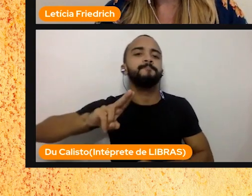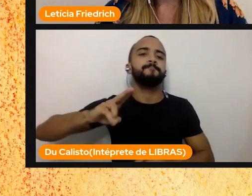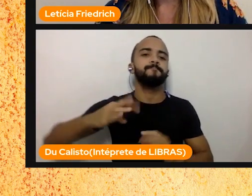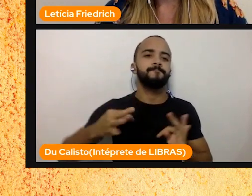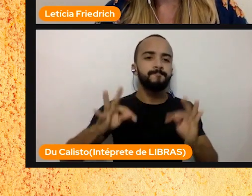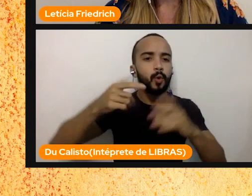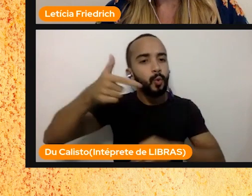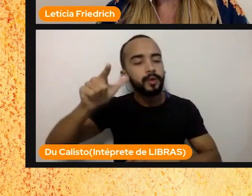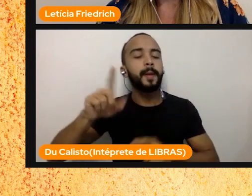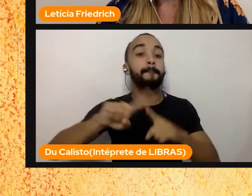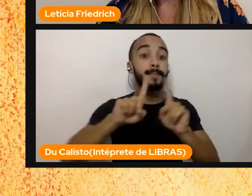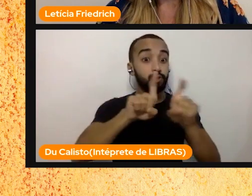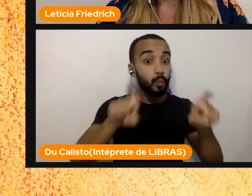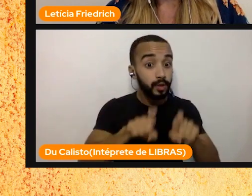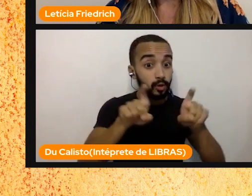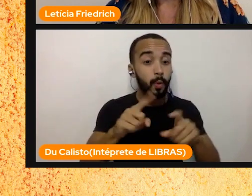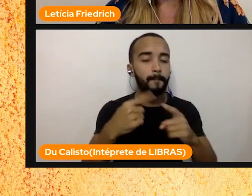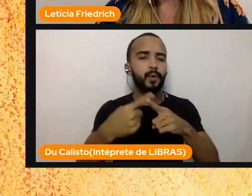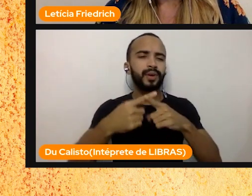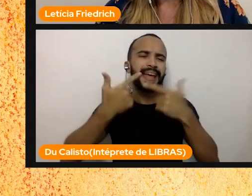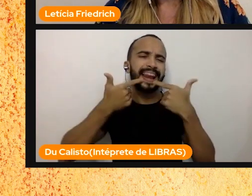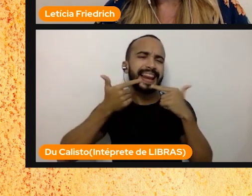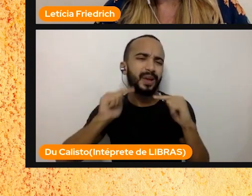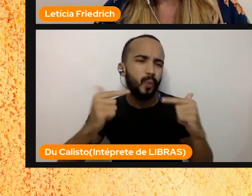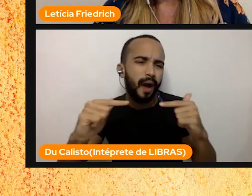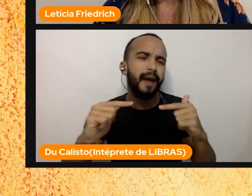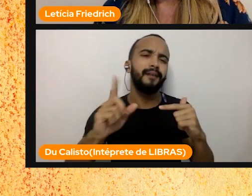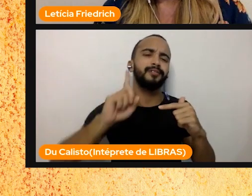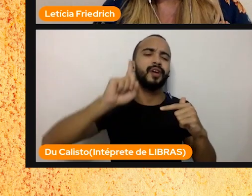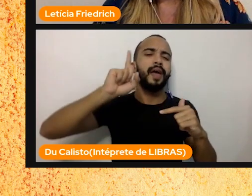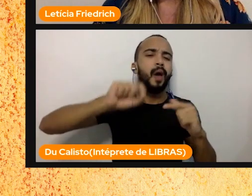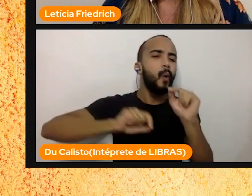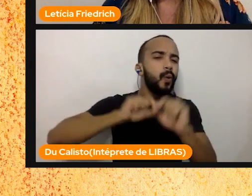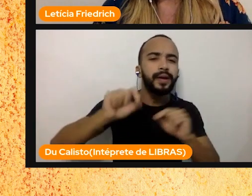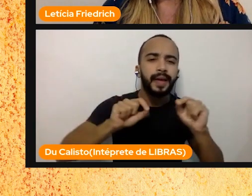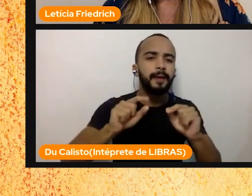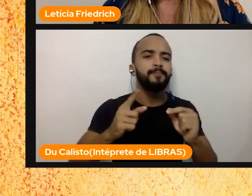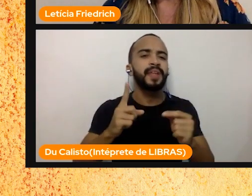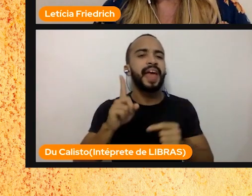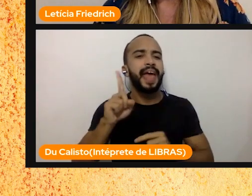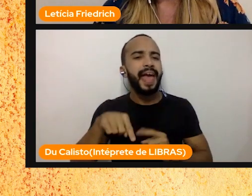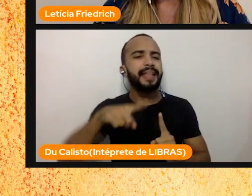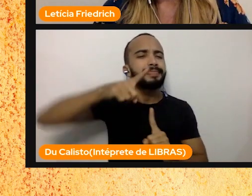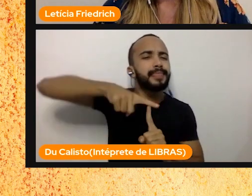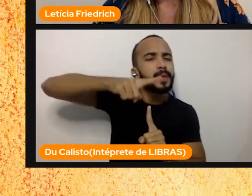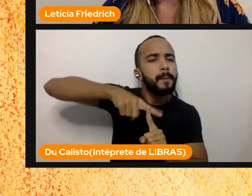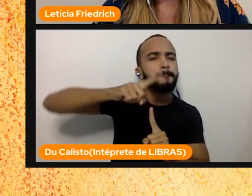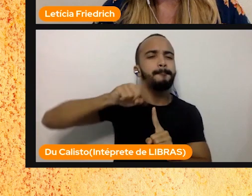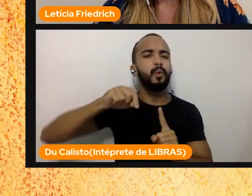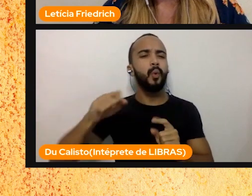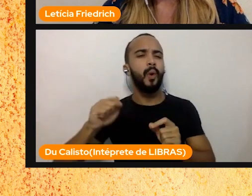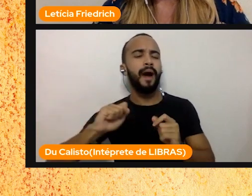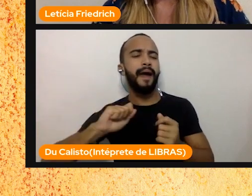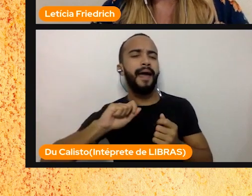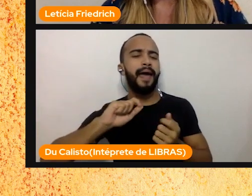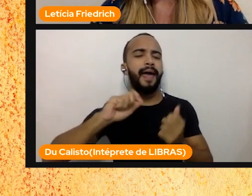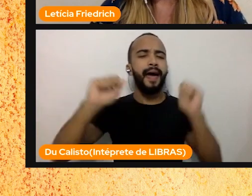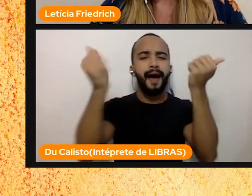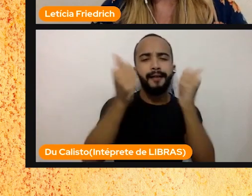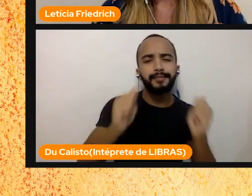até a linguagem, né, como uma coisa mais artística, mais autoral, a gente se deu a liberdade em alguns momentos do filme serem